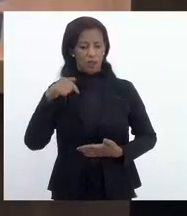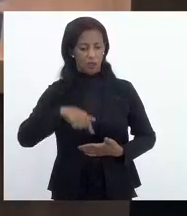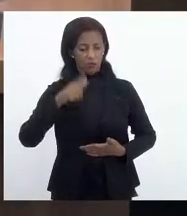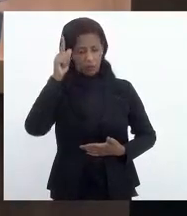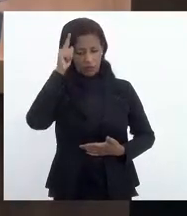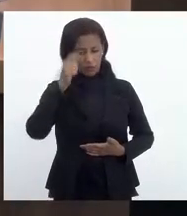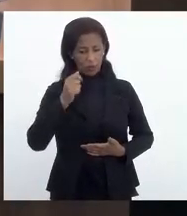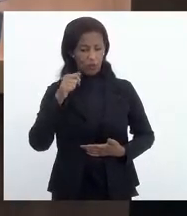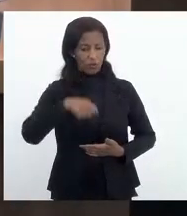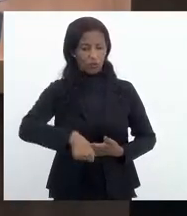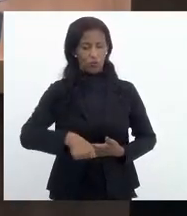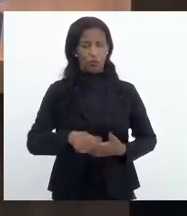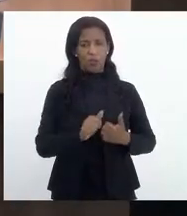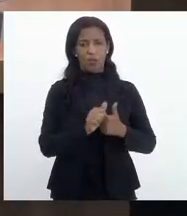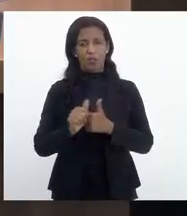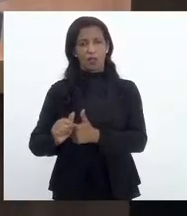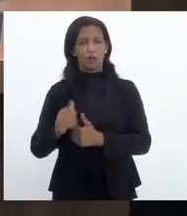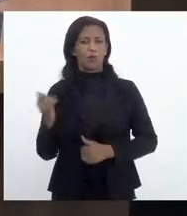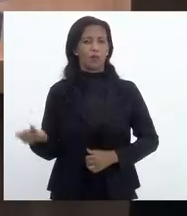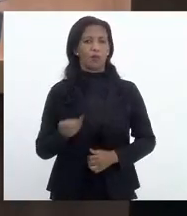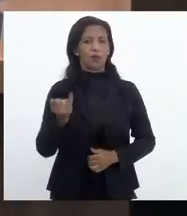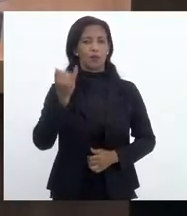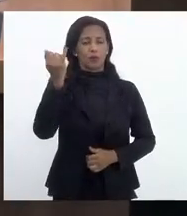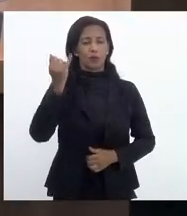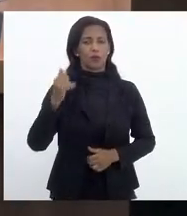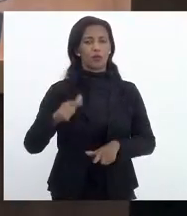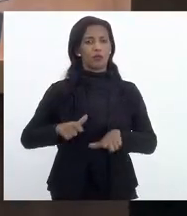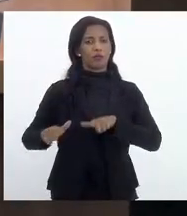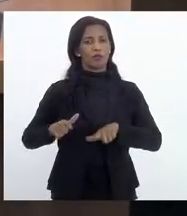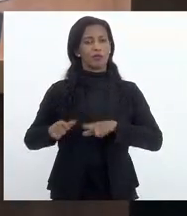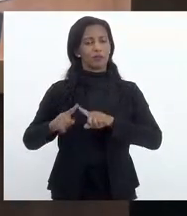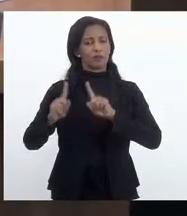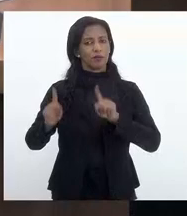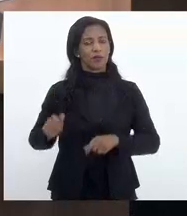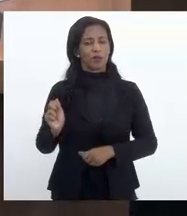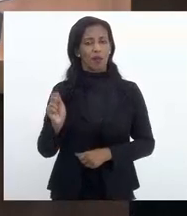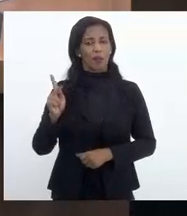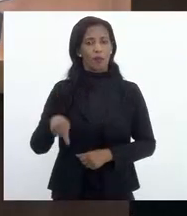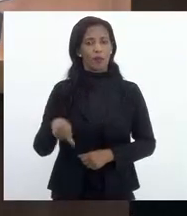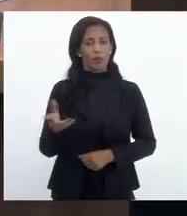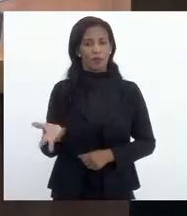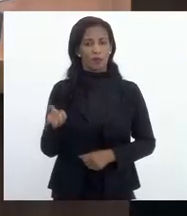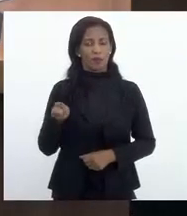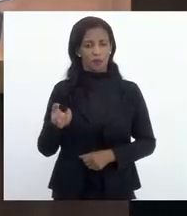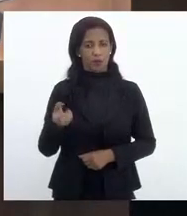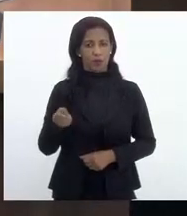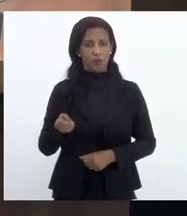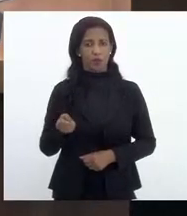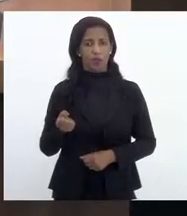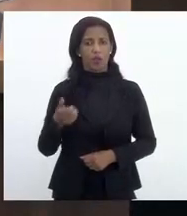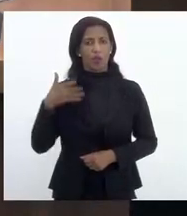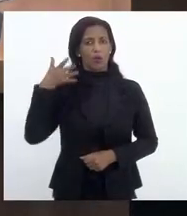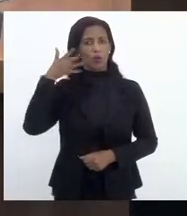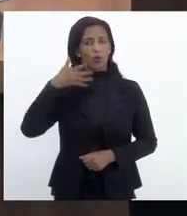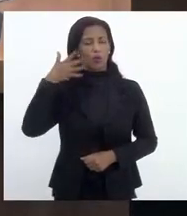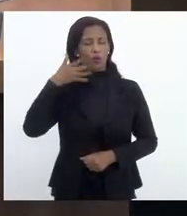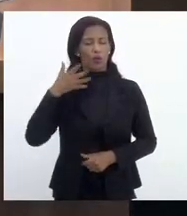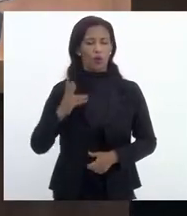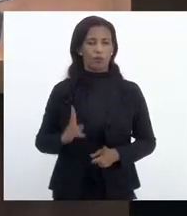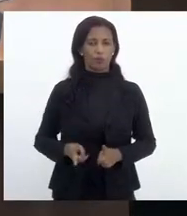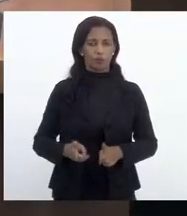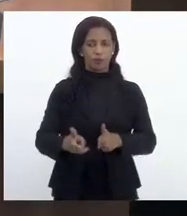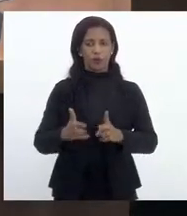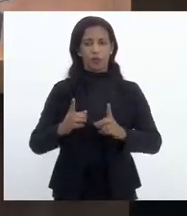representando segmento importante dos Servidores Públicos que são os aposentados e pensionistas do fórum permanente